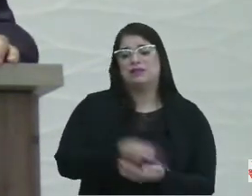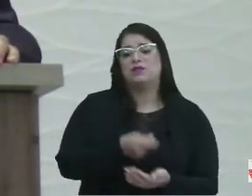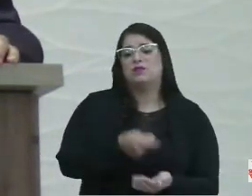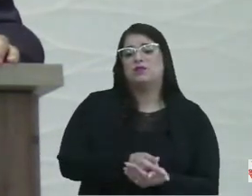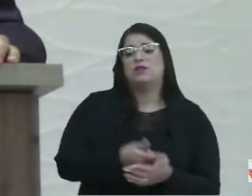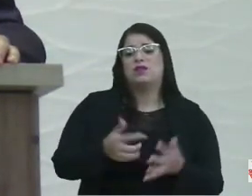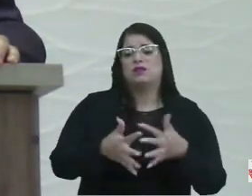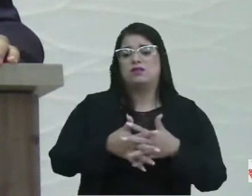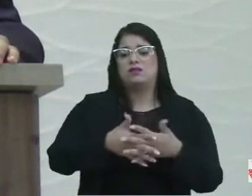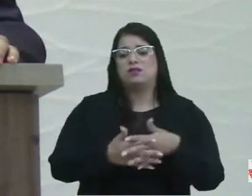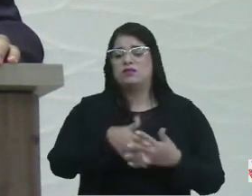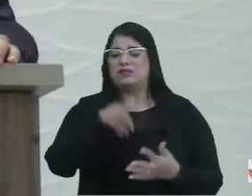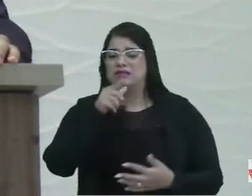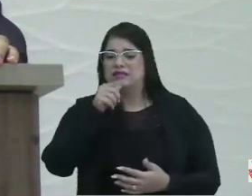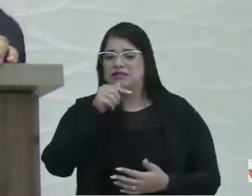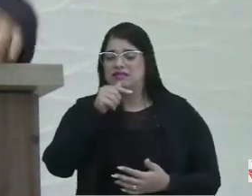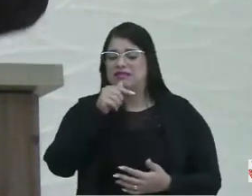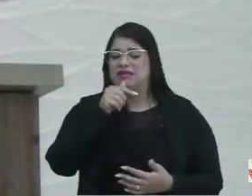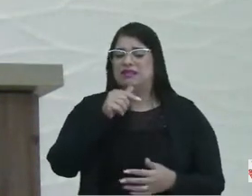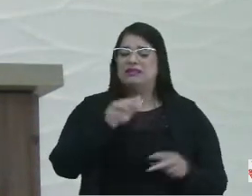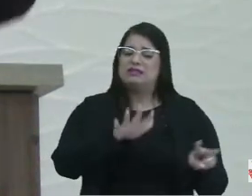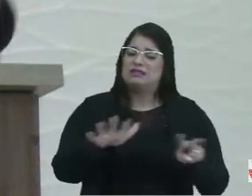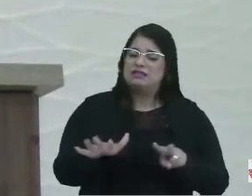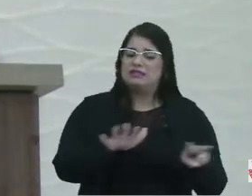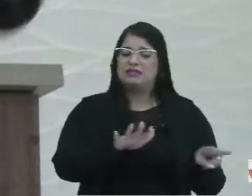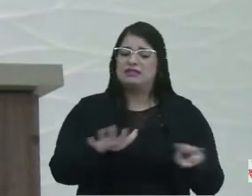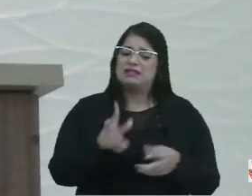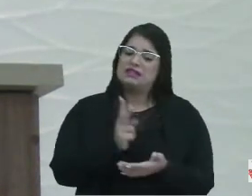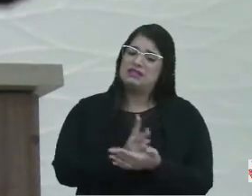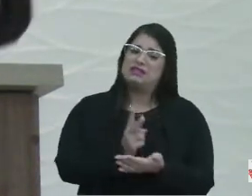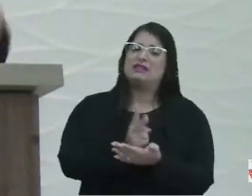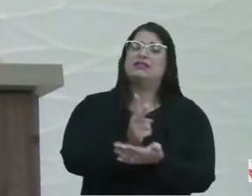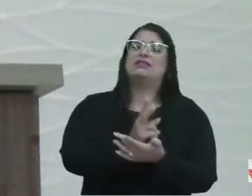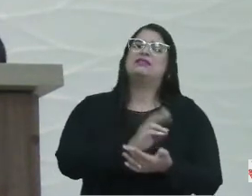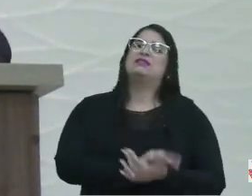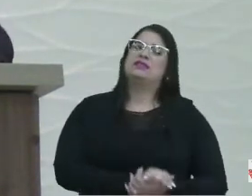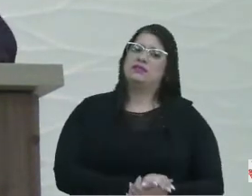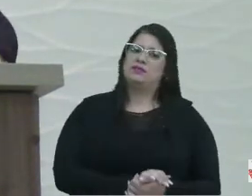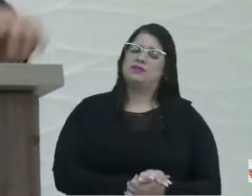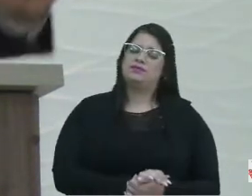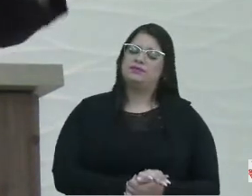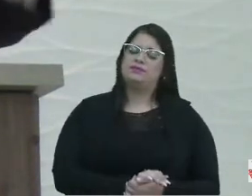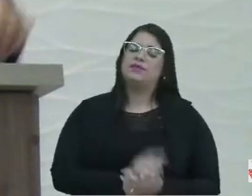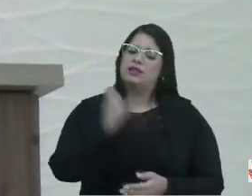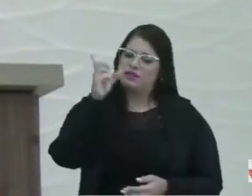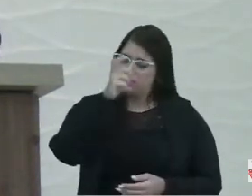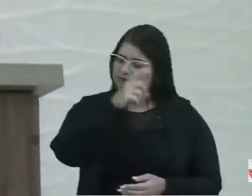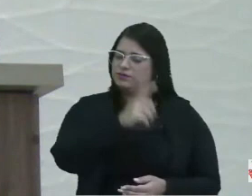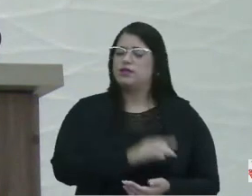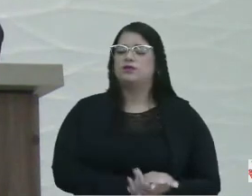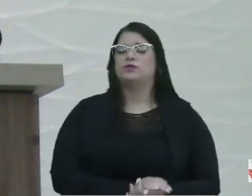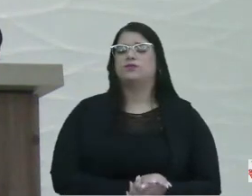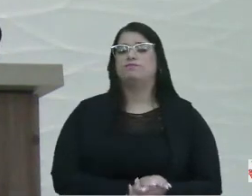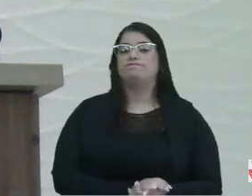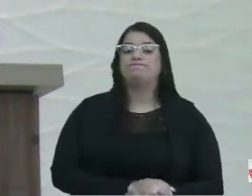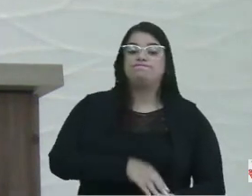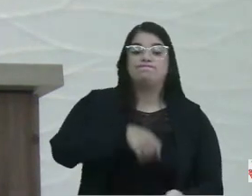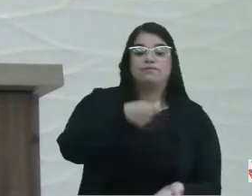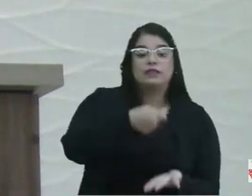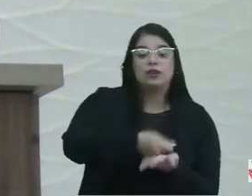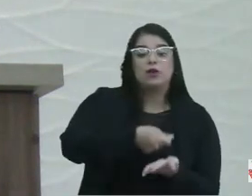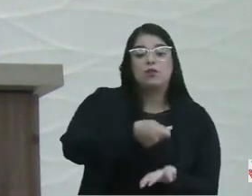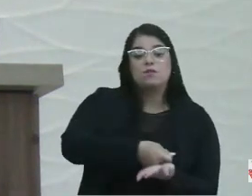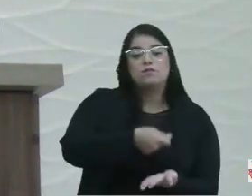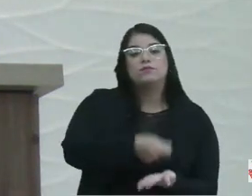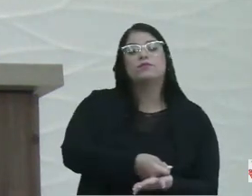água toda semana ou todo mês, tirando da feira, tirando para pagar a luz. Então vamos cobrar, sim,